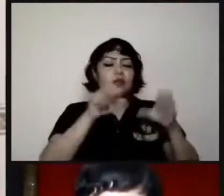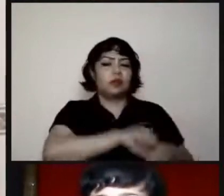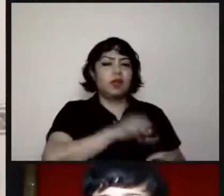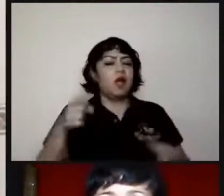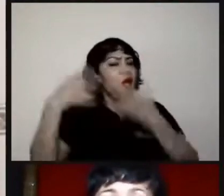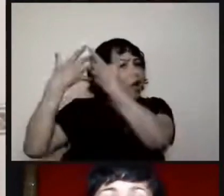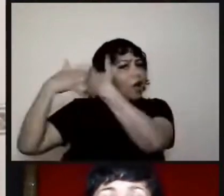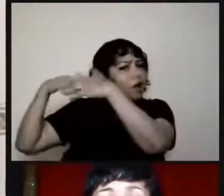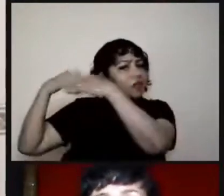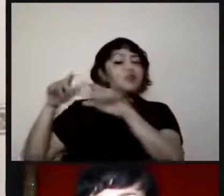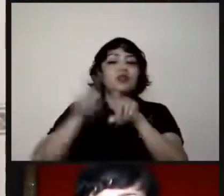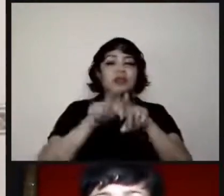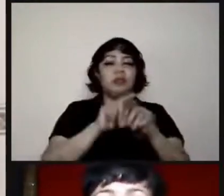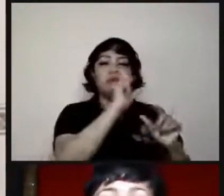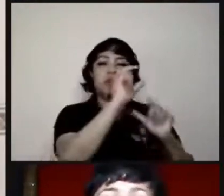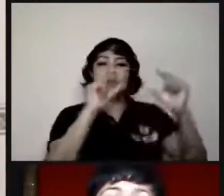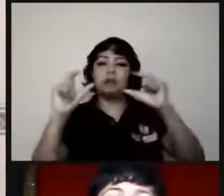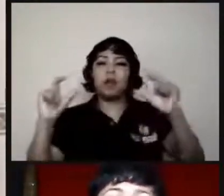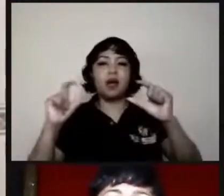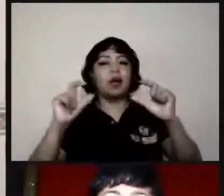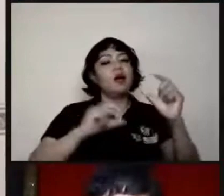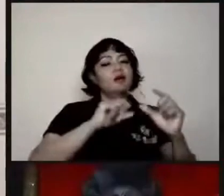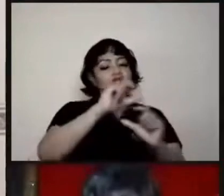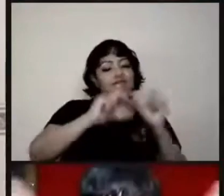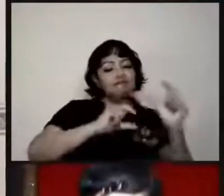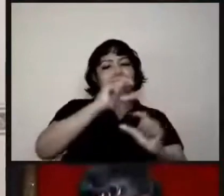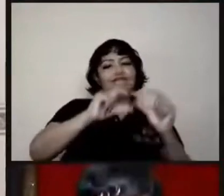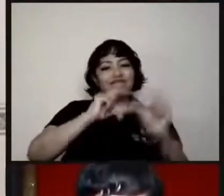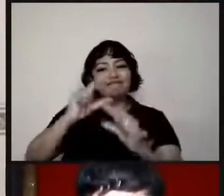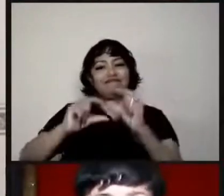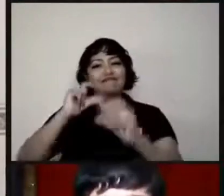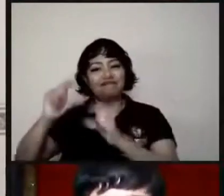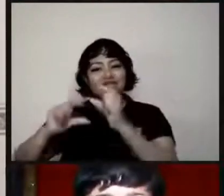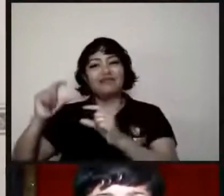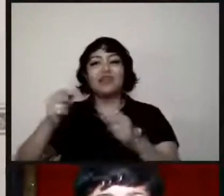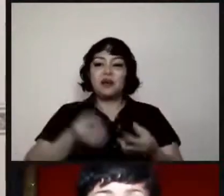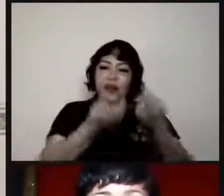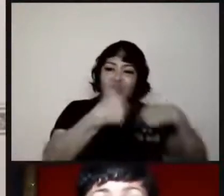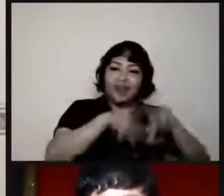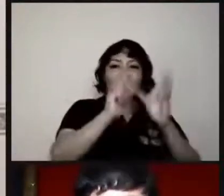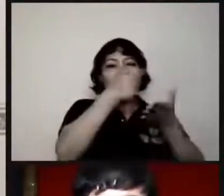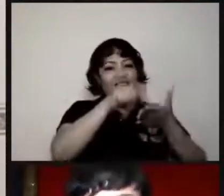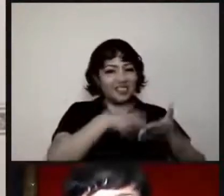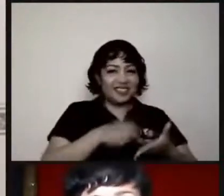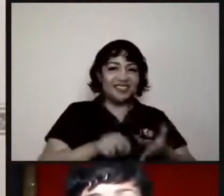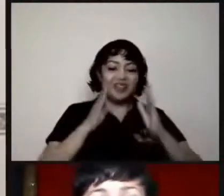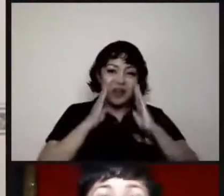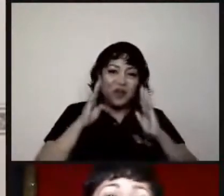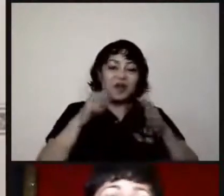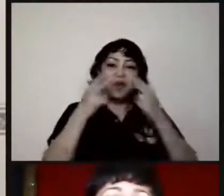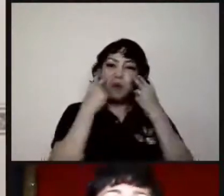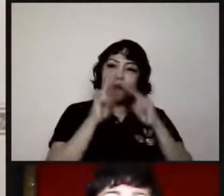com as palavras, produzindo poemas para reescrever essa história com esse olhar simbólico, né,